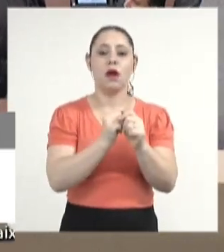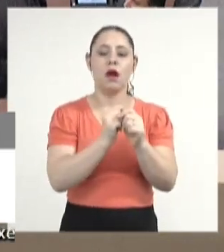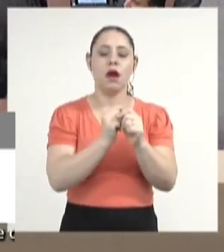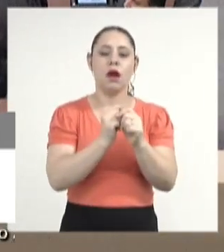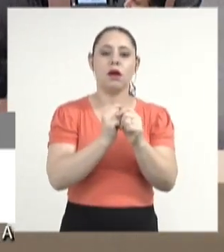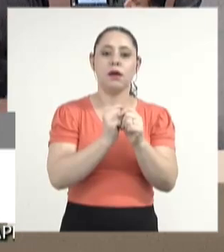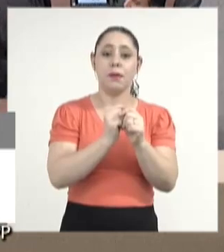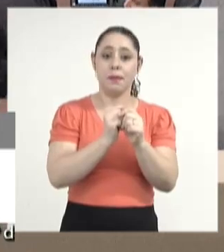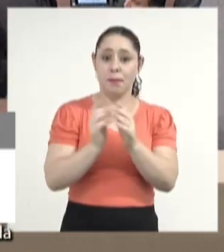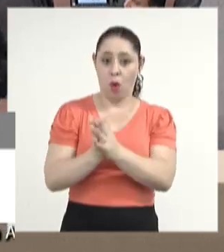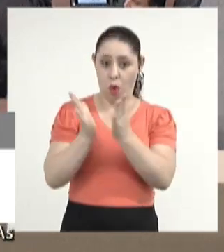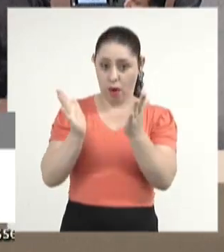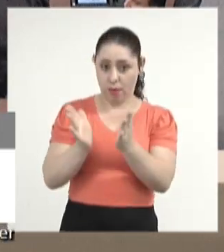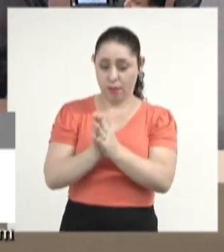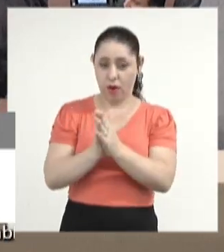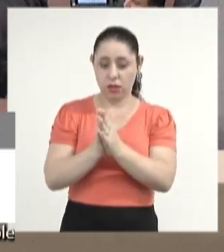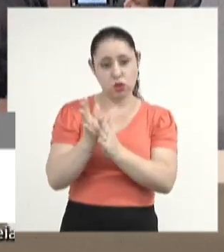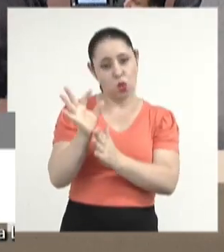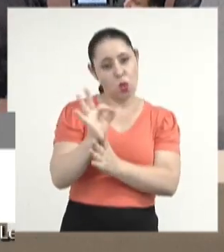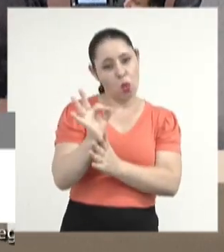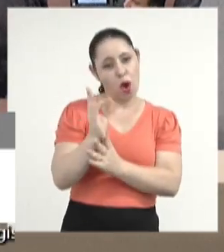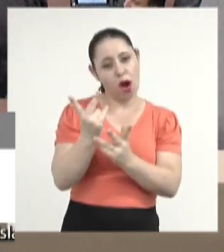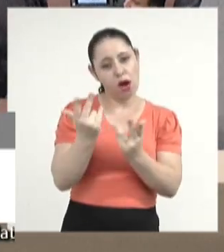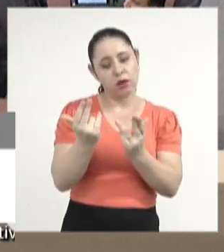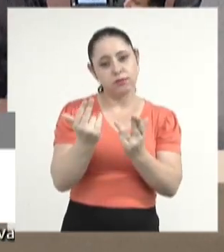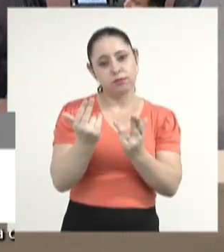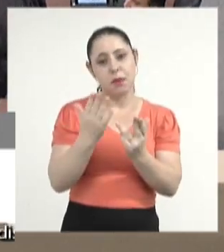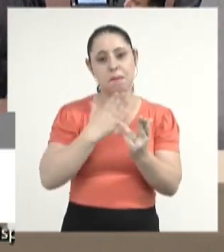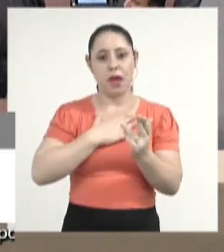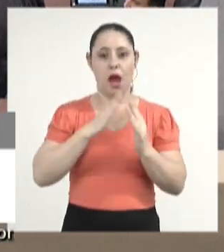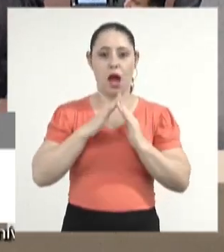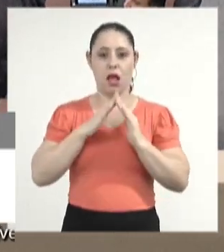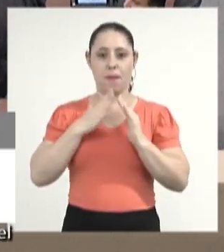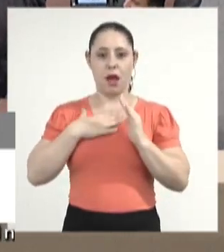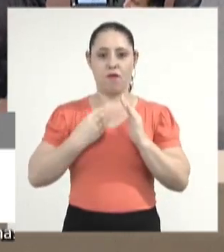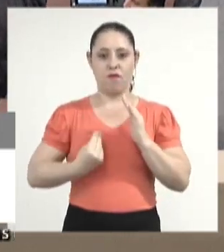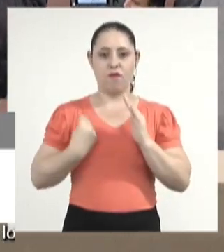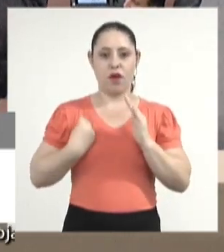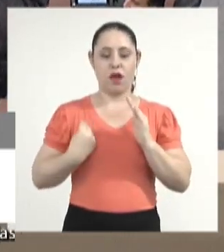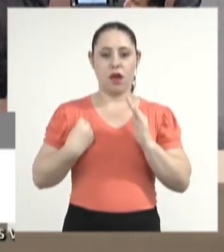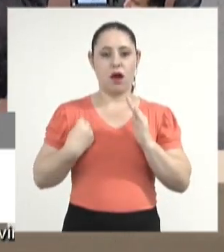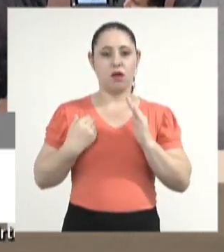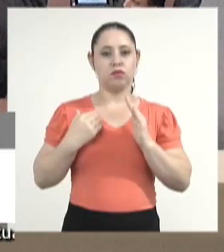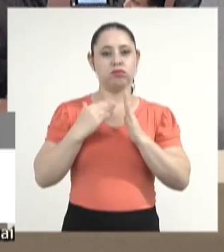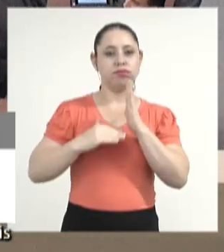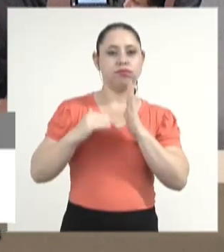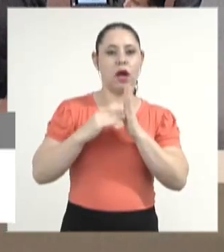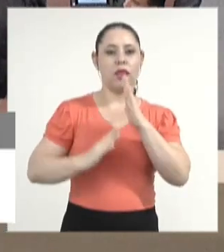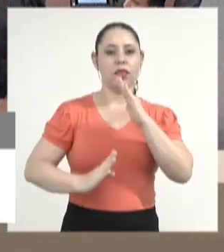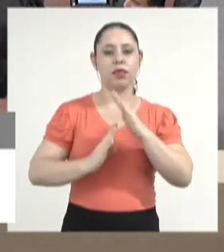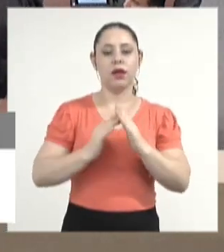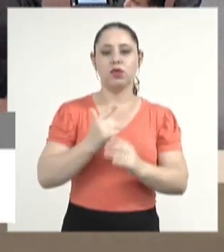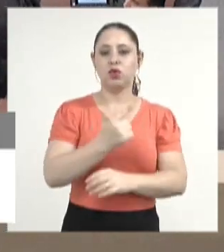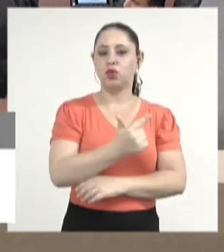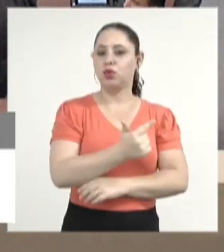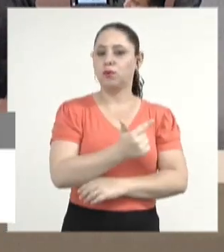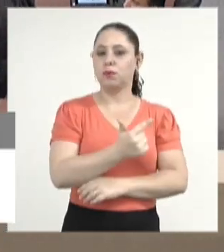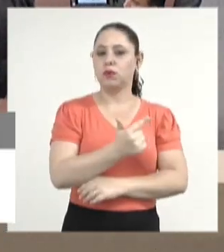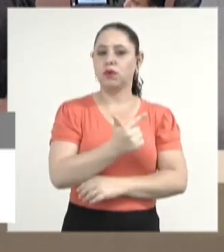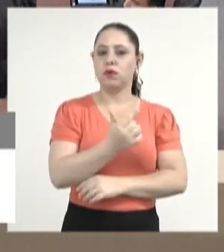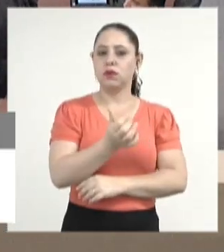dos beneficiários. Será a mesma faixa do programa Minha Casa Minha Vida, a faixa 1, quem ganha até